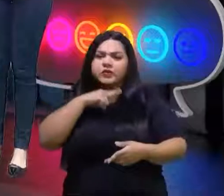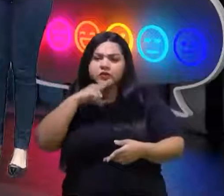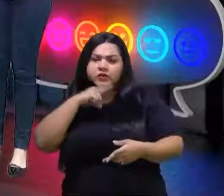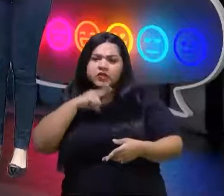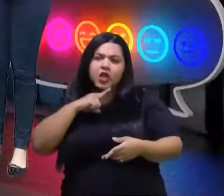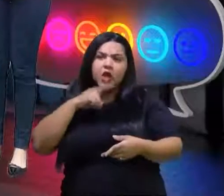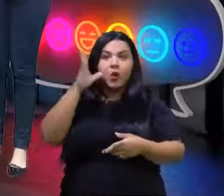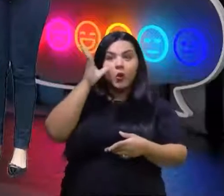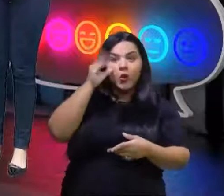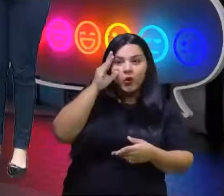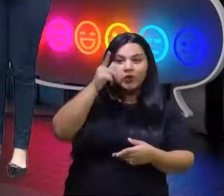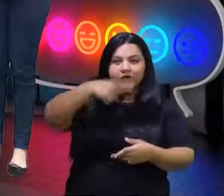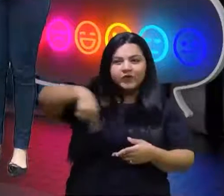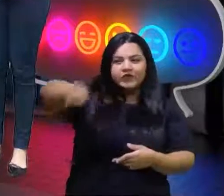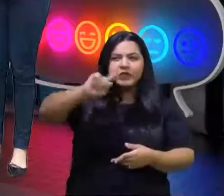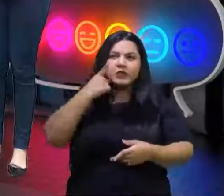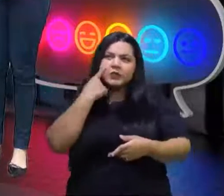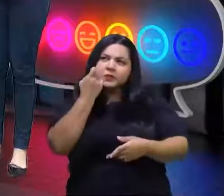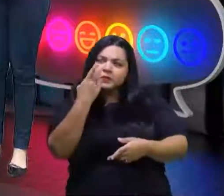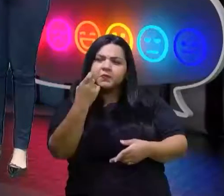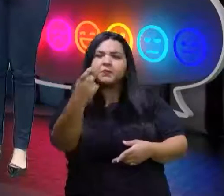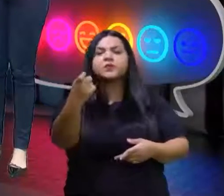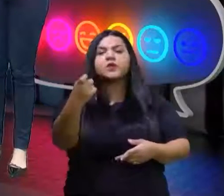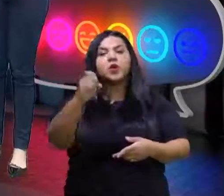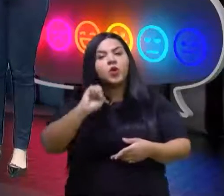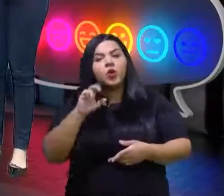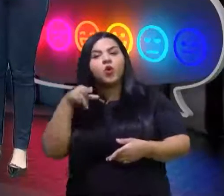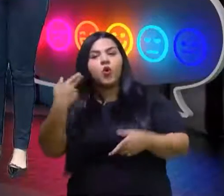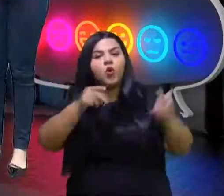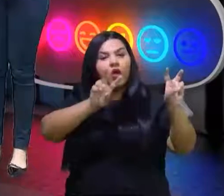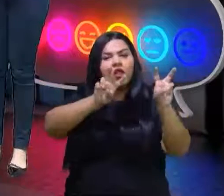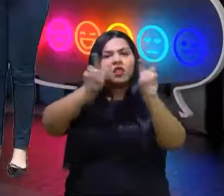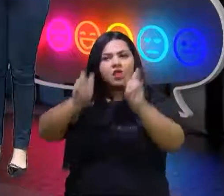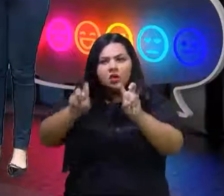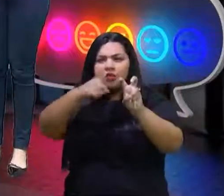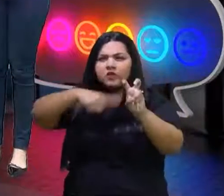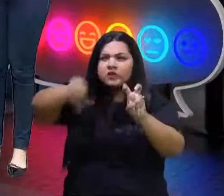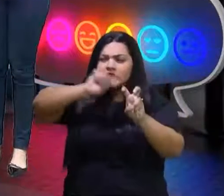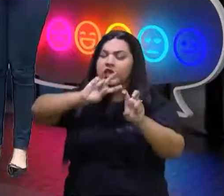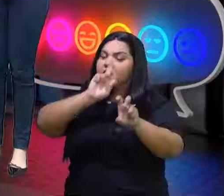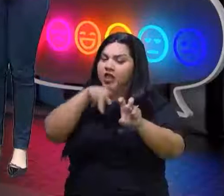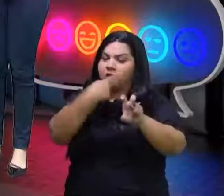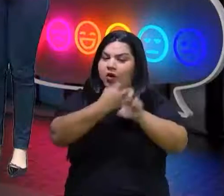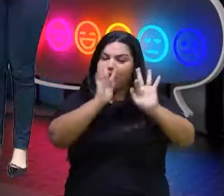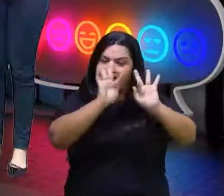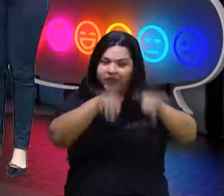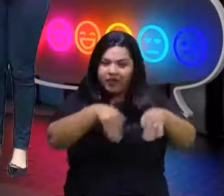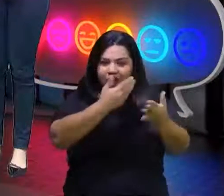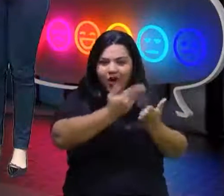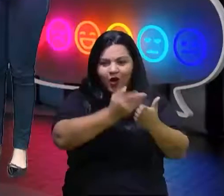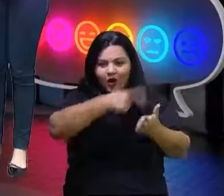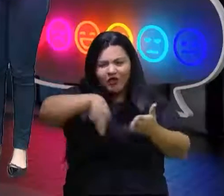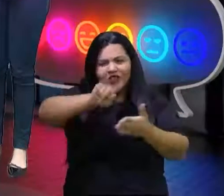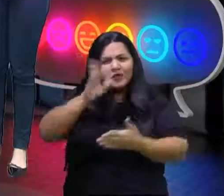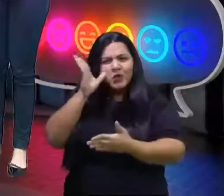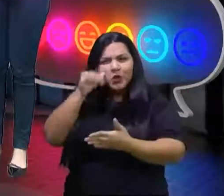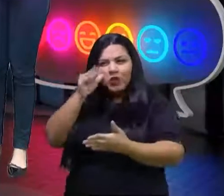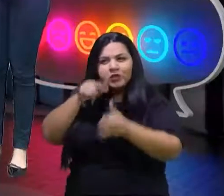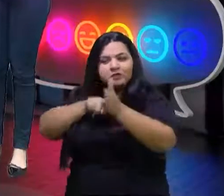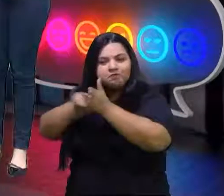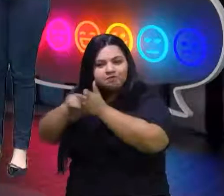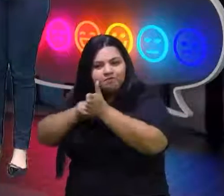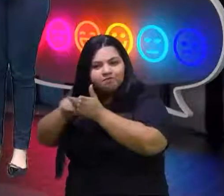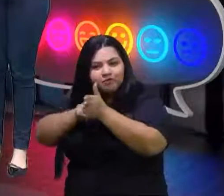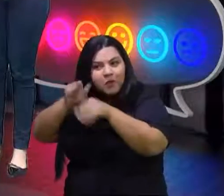não é, alguma curiosidade que você achou interessante, ou algum tema que você, depois dessa aula e desse momento, você tenha curiosidade